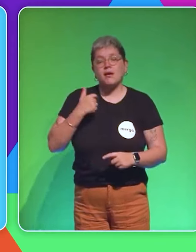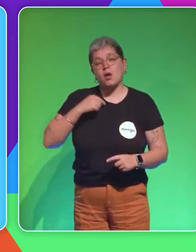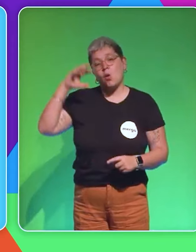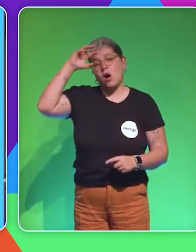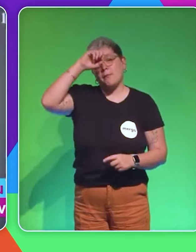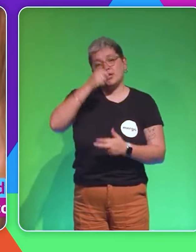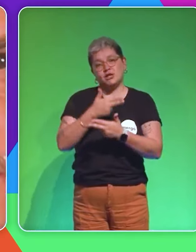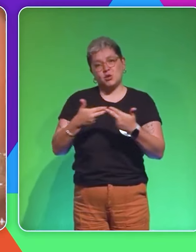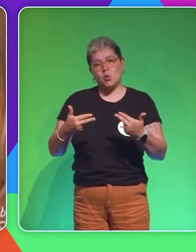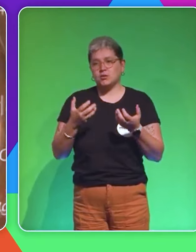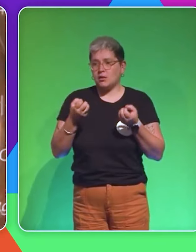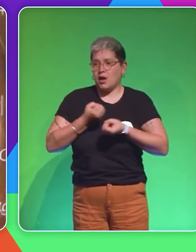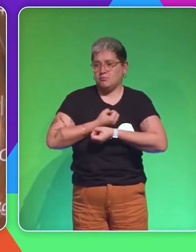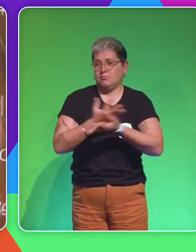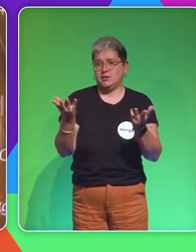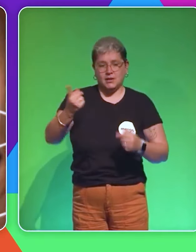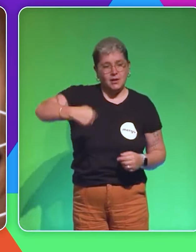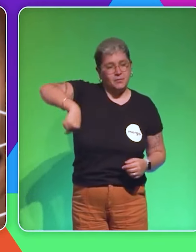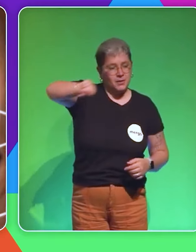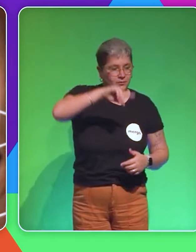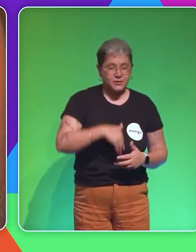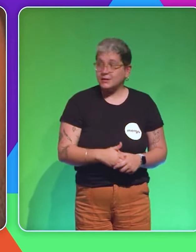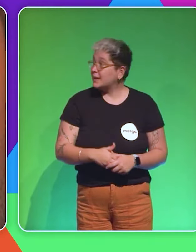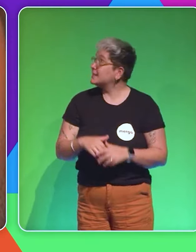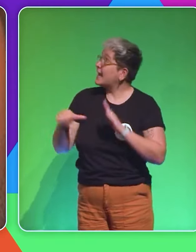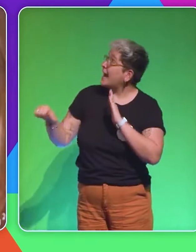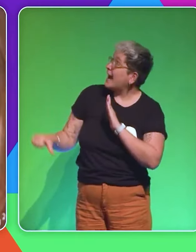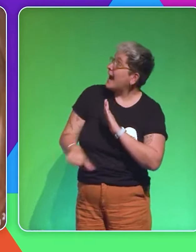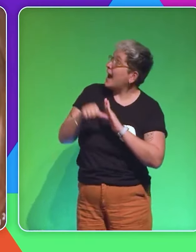coisas que eu quero compartilhar com vocês A